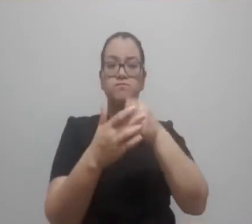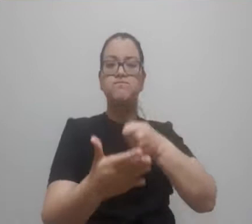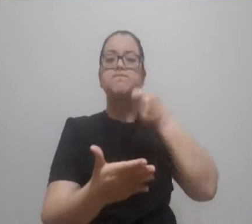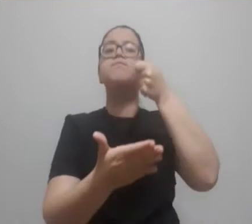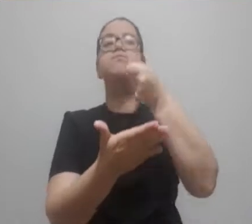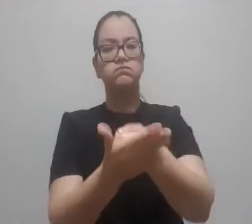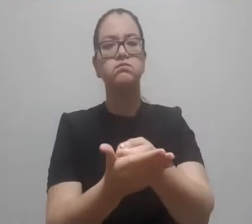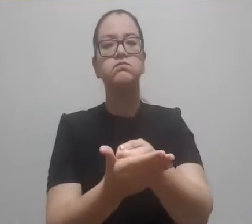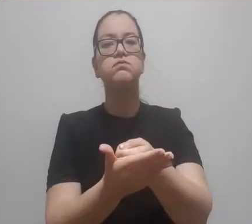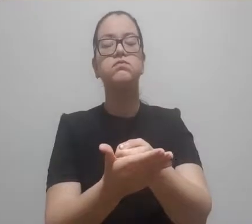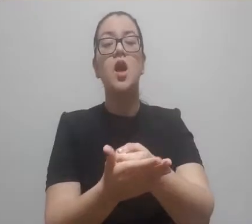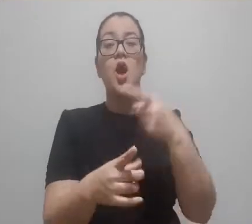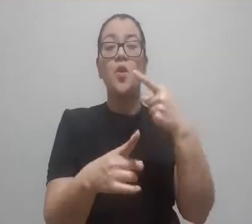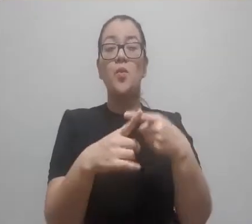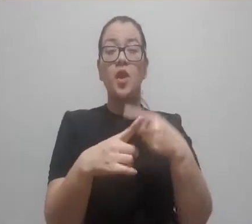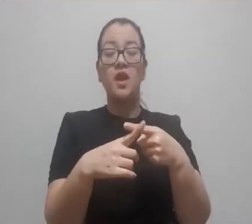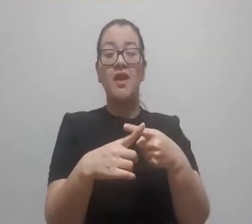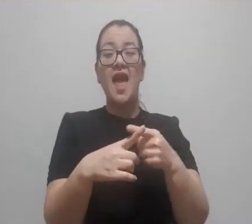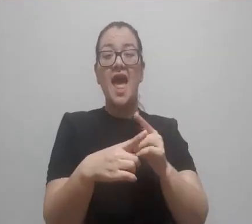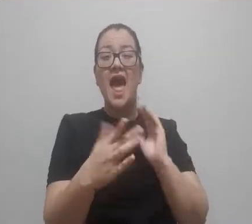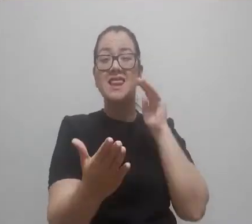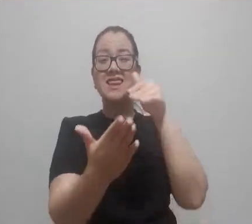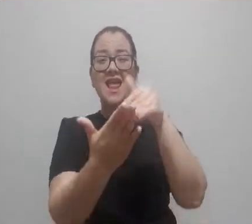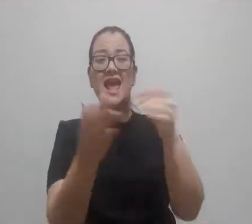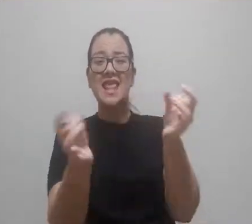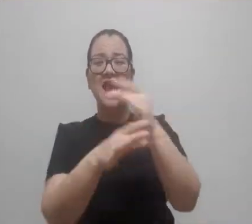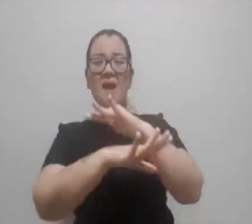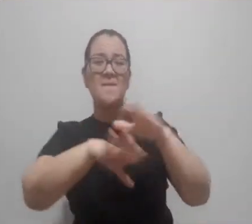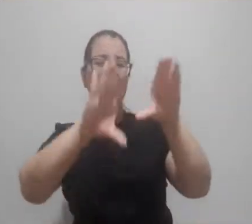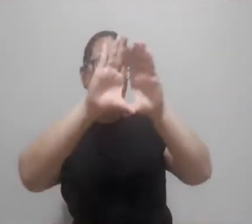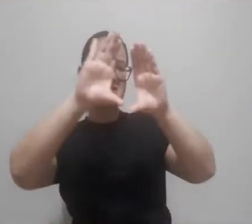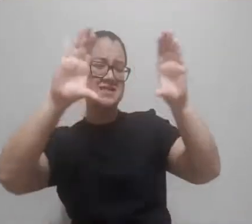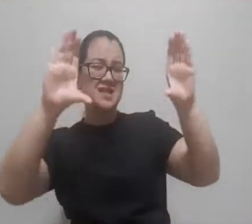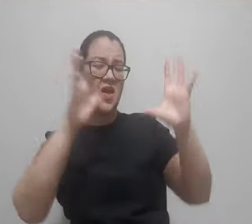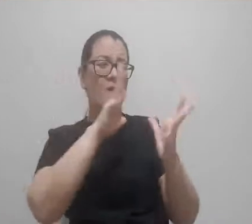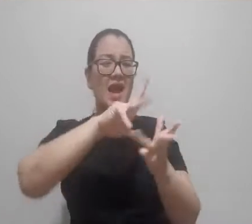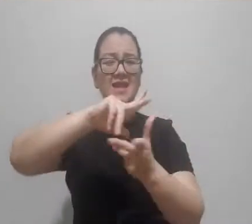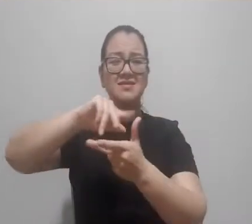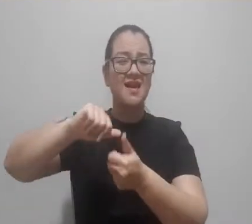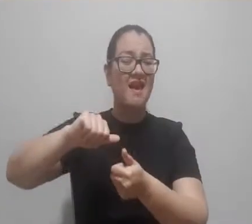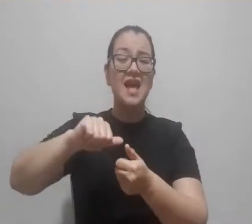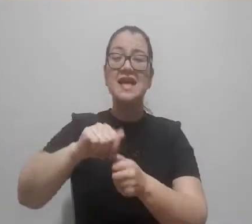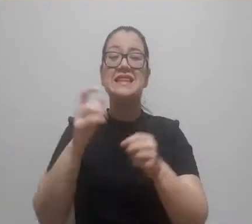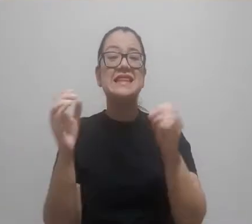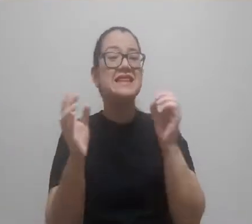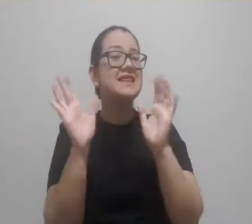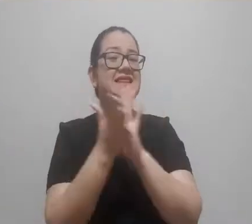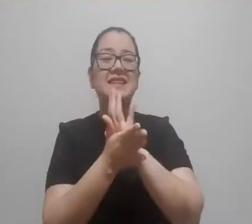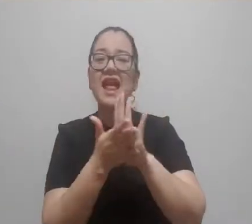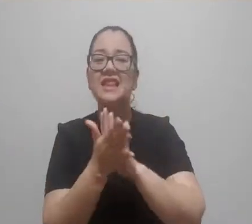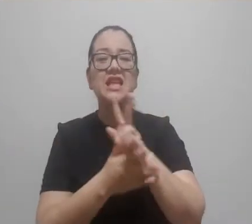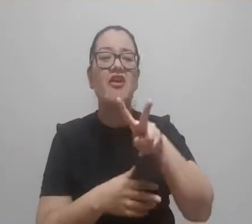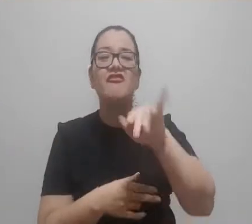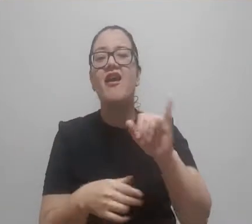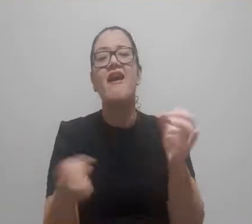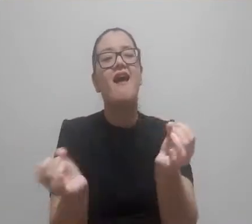que o céu e a terra passem, nem um i ou um tio jamais passará da lei, até que tudo